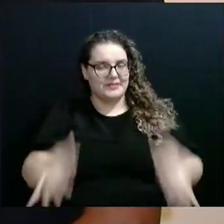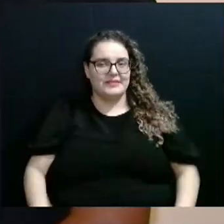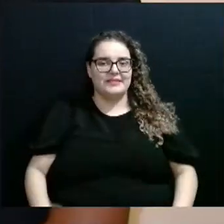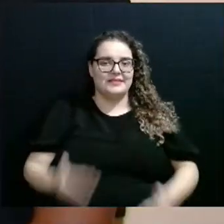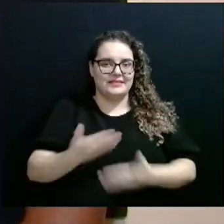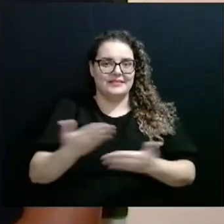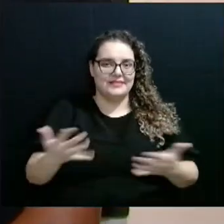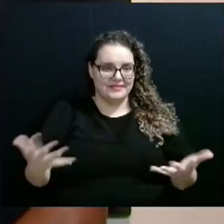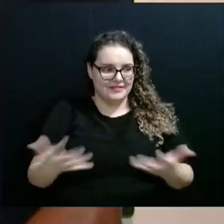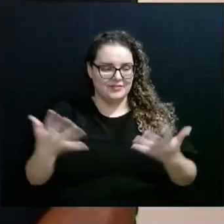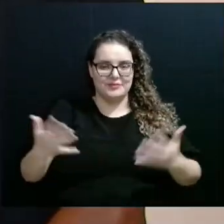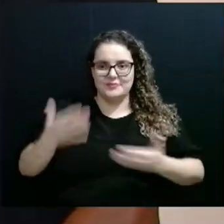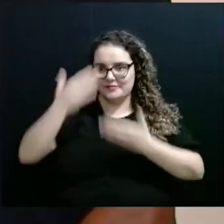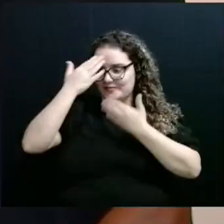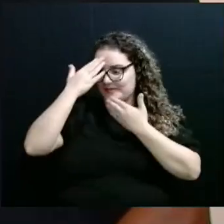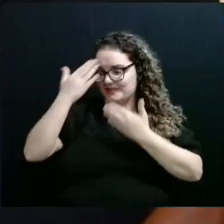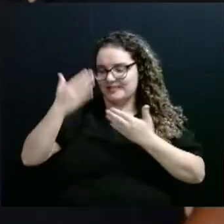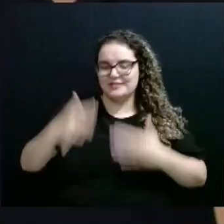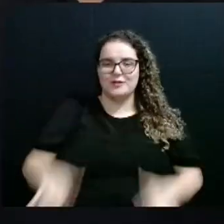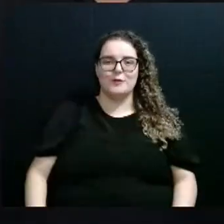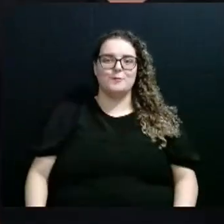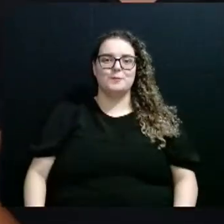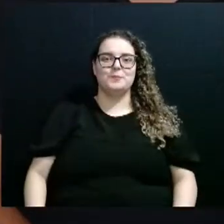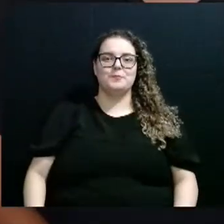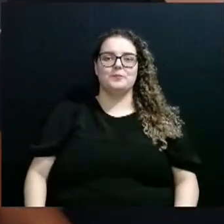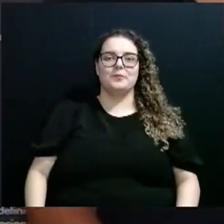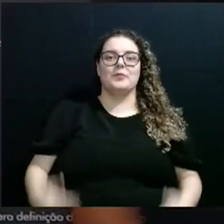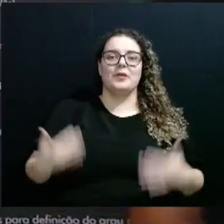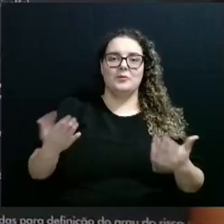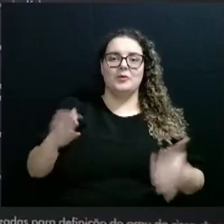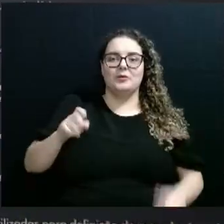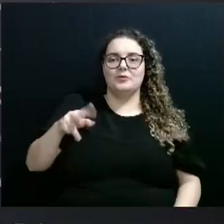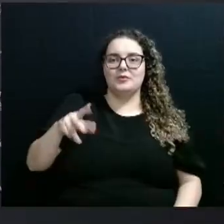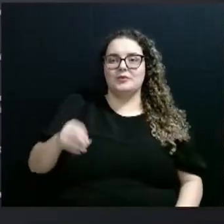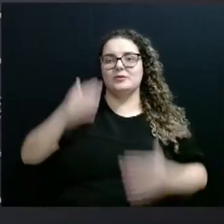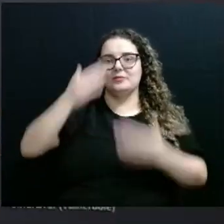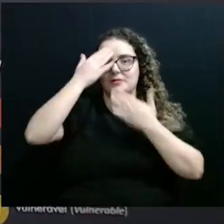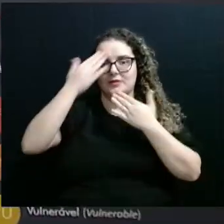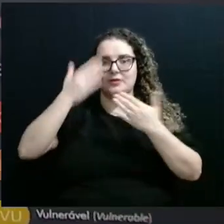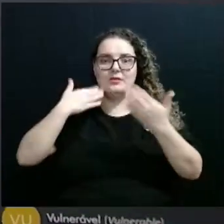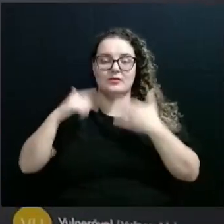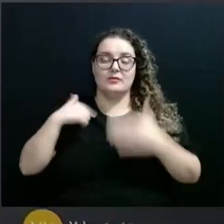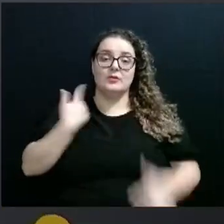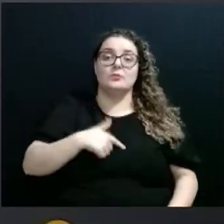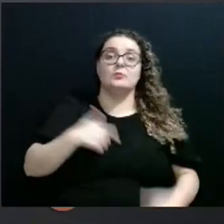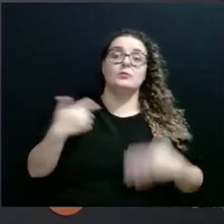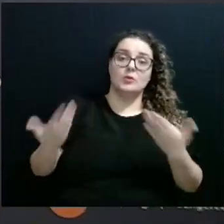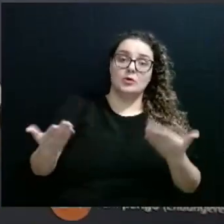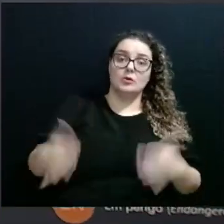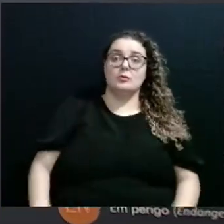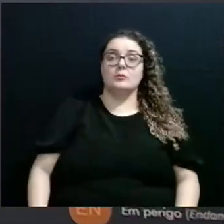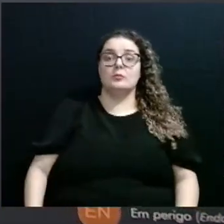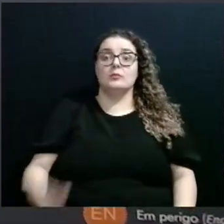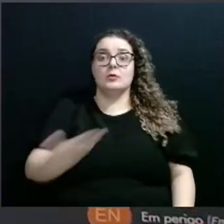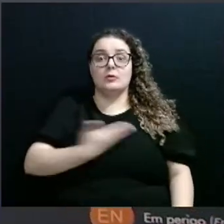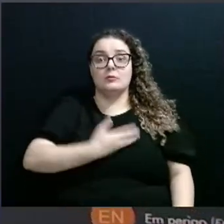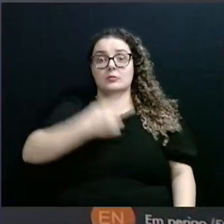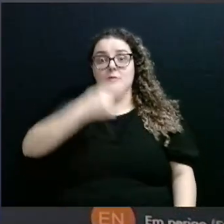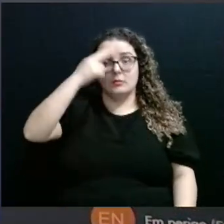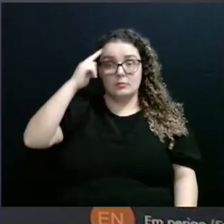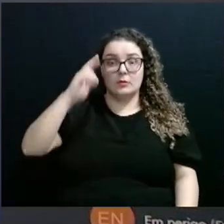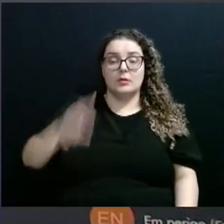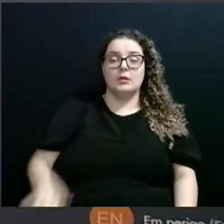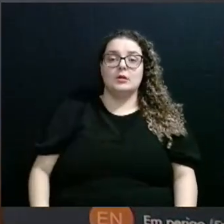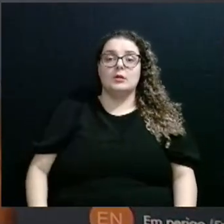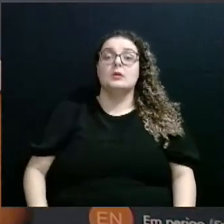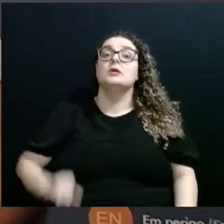iniciativa. Imagina, eu agradeço. Bom, muito obrigado, Bruno, conversando conosco. Portanto, meu amigo Gabriel Castro, que baita oportunidade